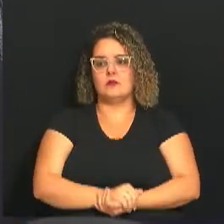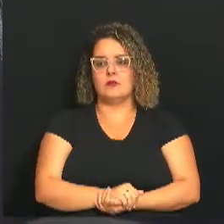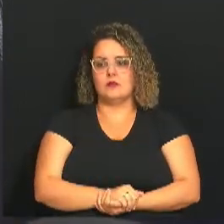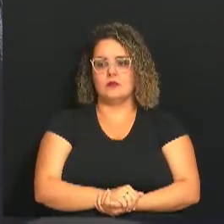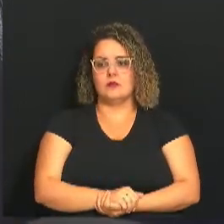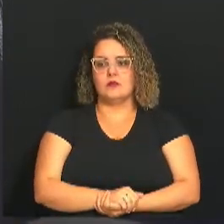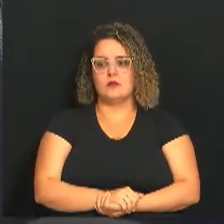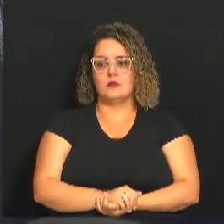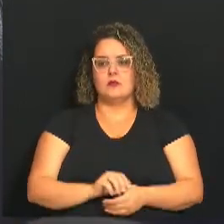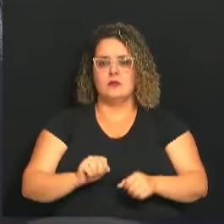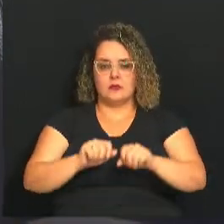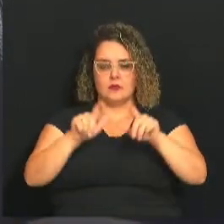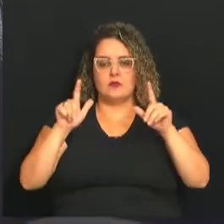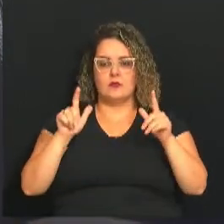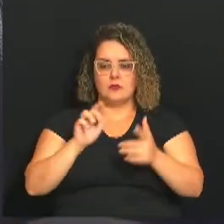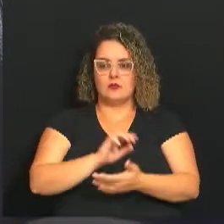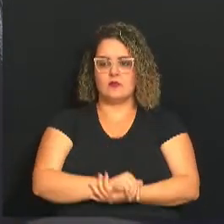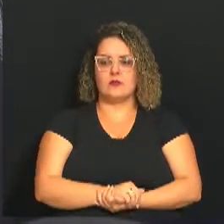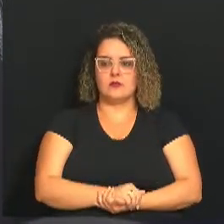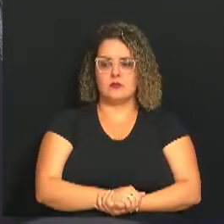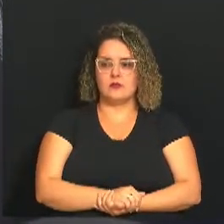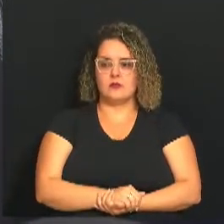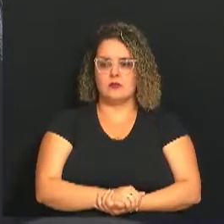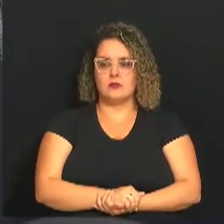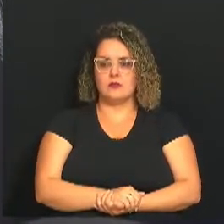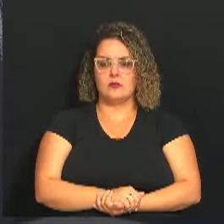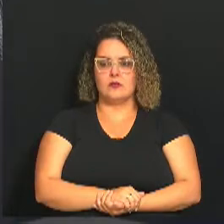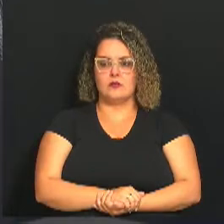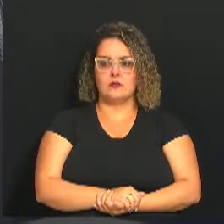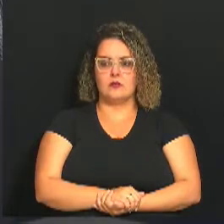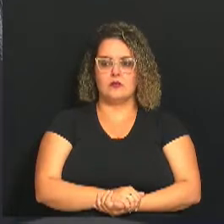abriu. Vamos aí, Cecílio.